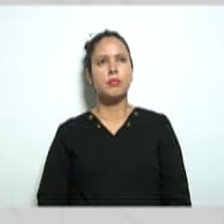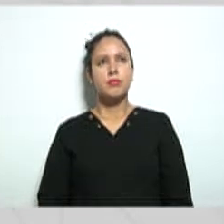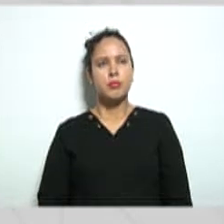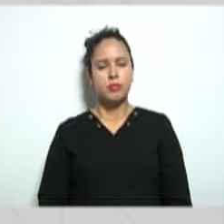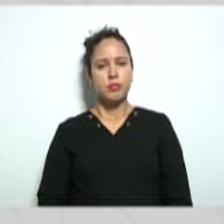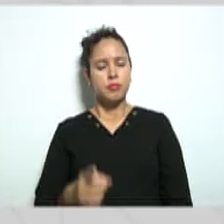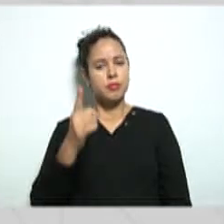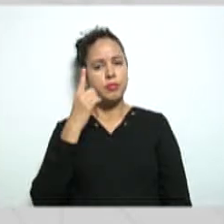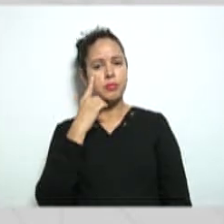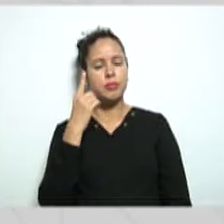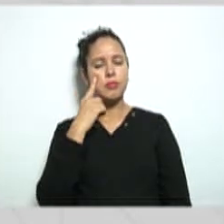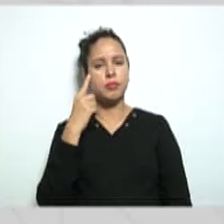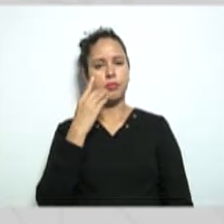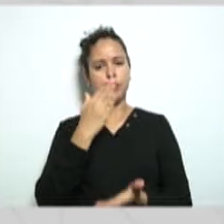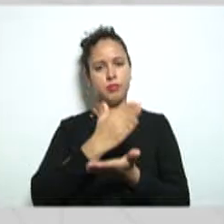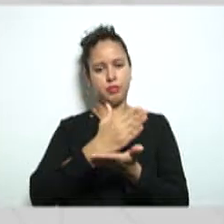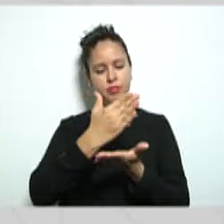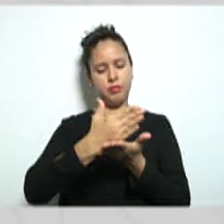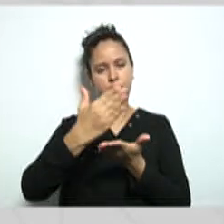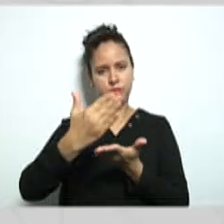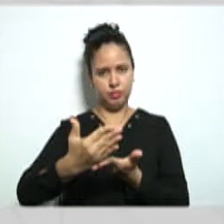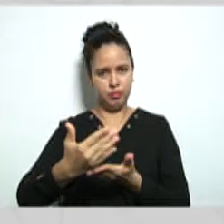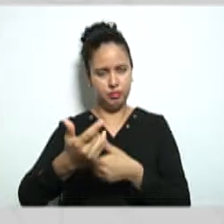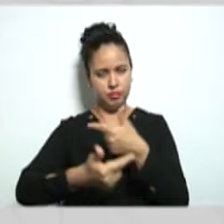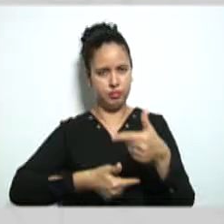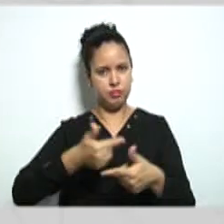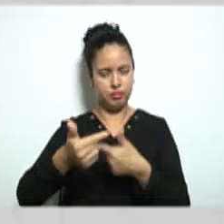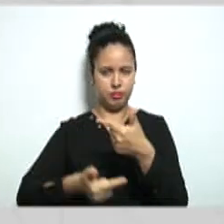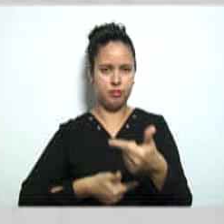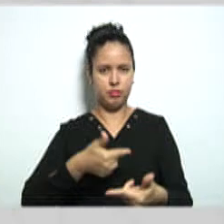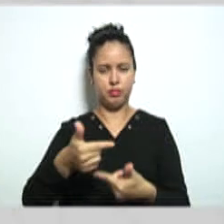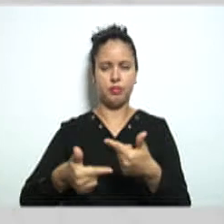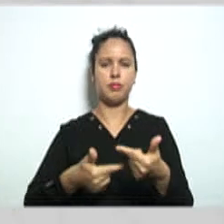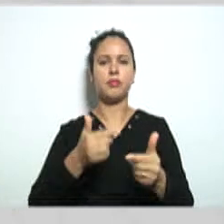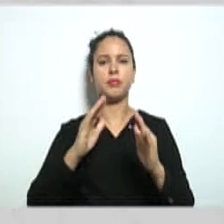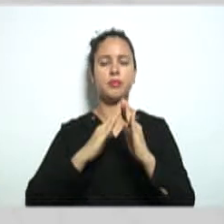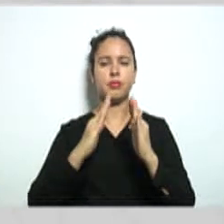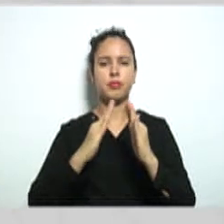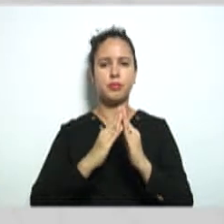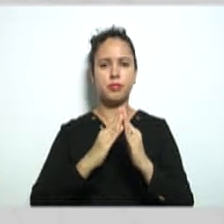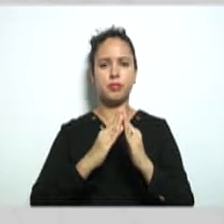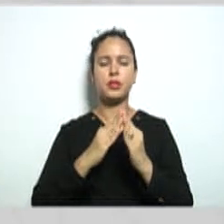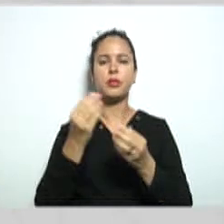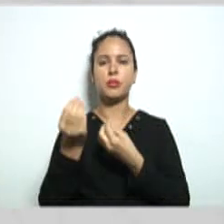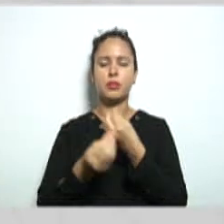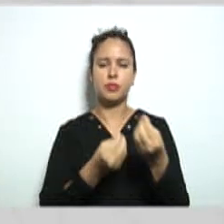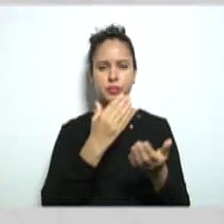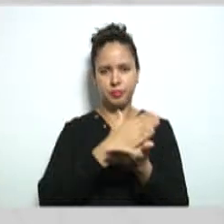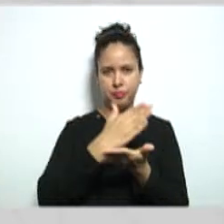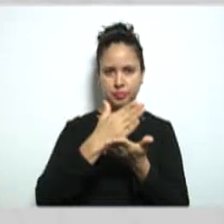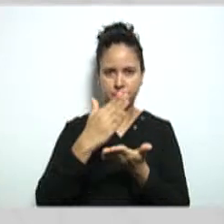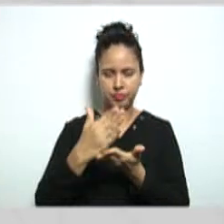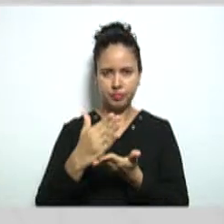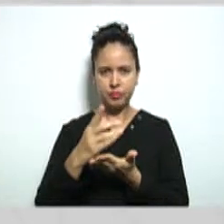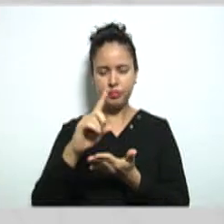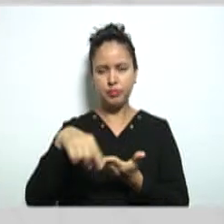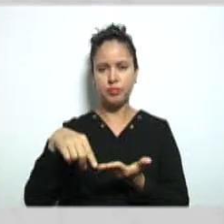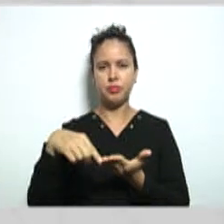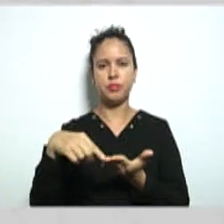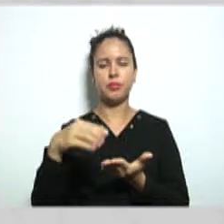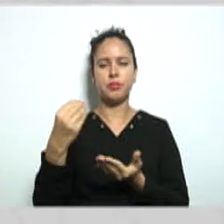uma camadinha de complexidade no nosso assunto. A divisão doméstica do trabalho é o